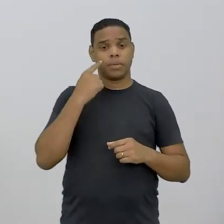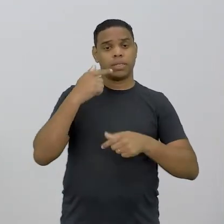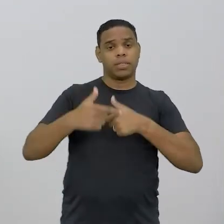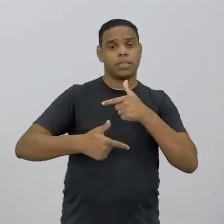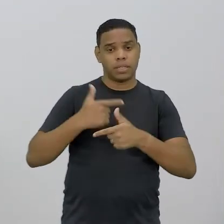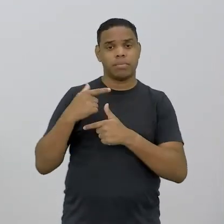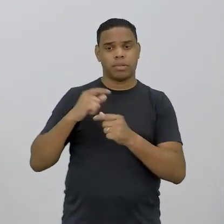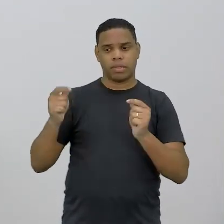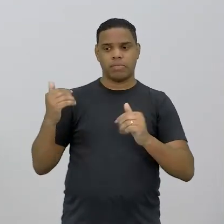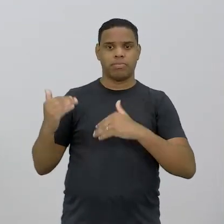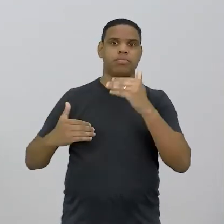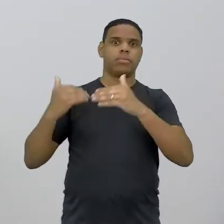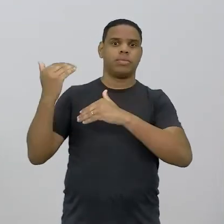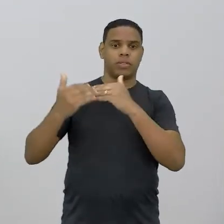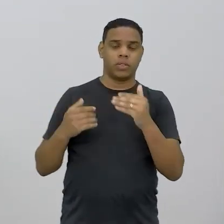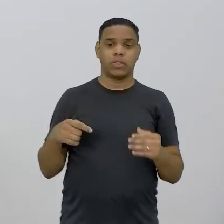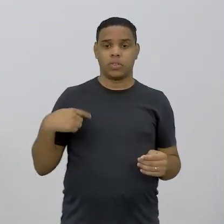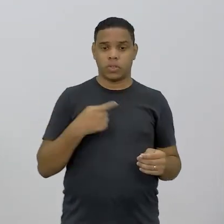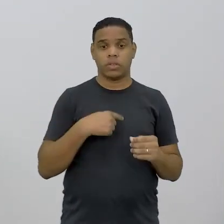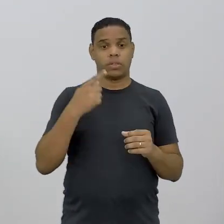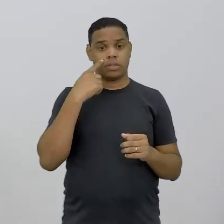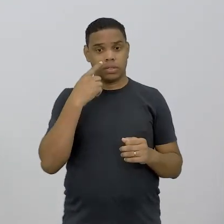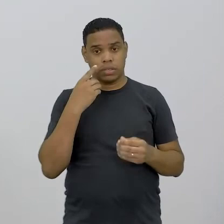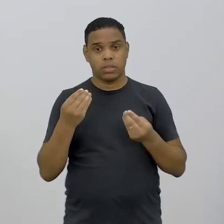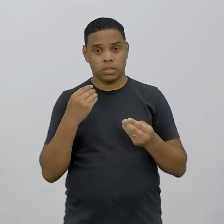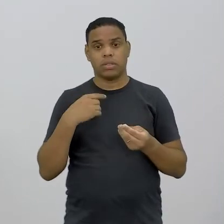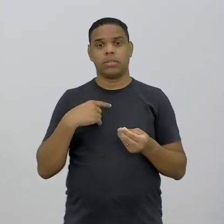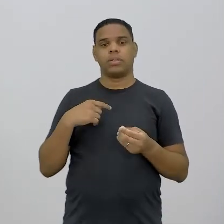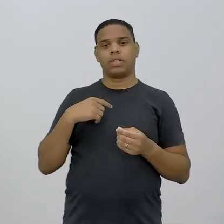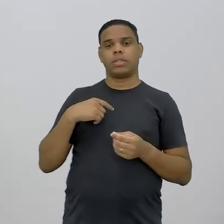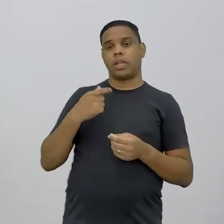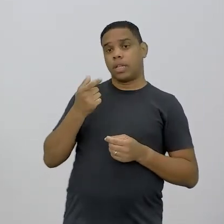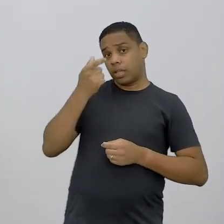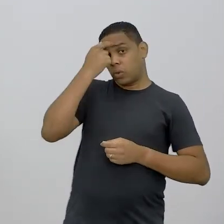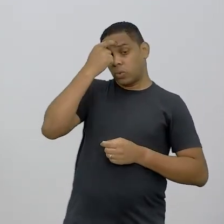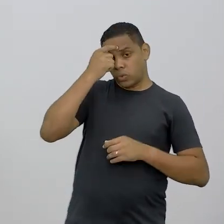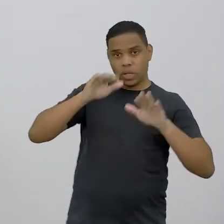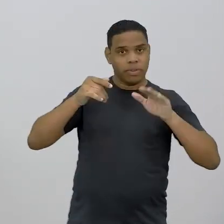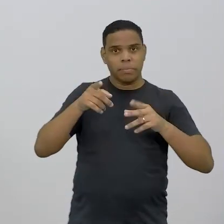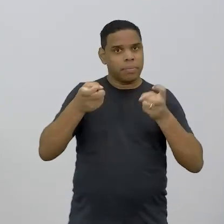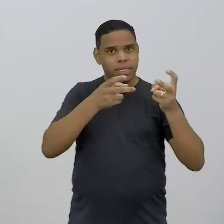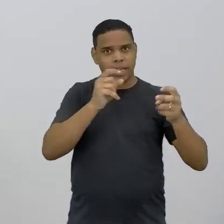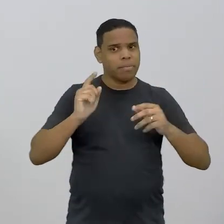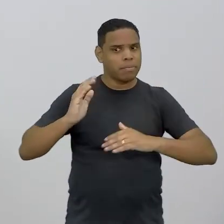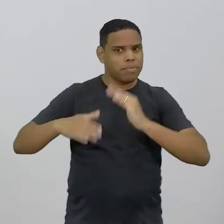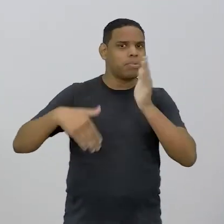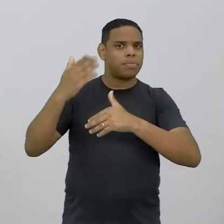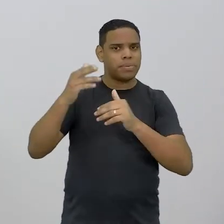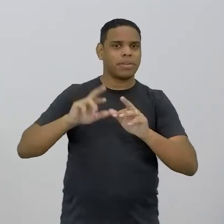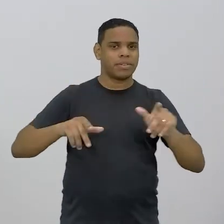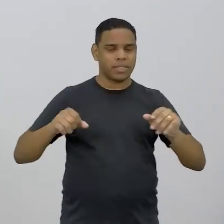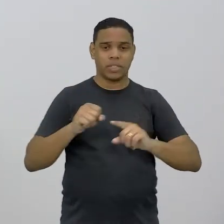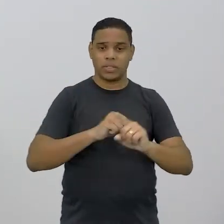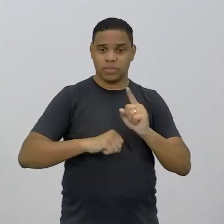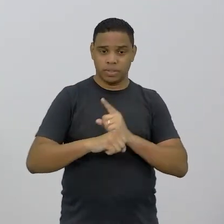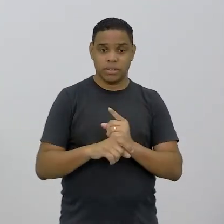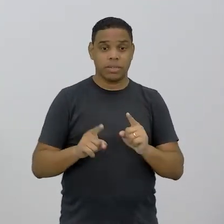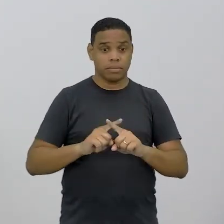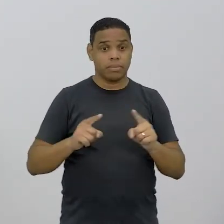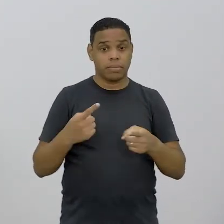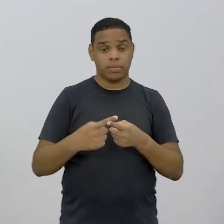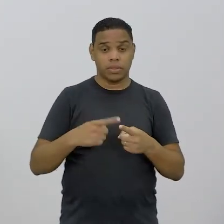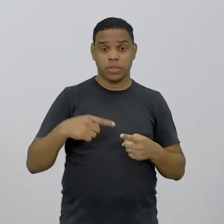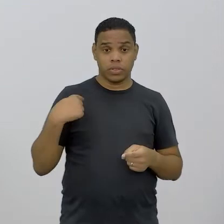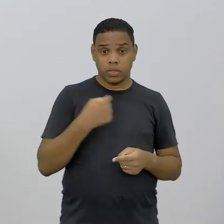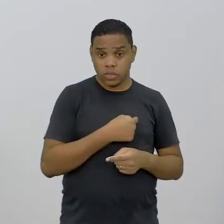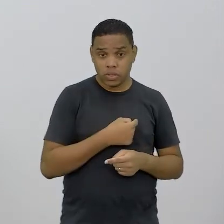se desenvolva, né? Nós podemos não estar plenamente conscientes dessas evoluções, desses desenvolvimentos, mas isso é porque nós